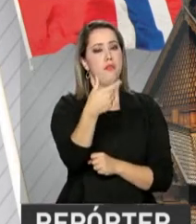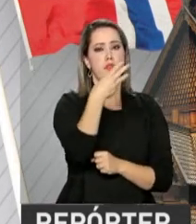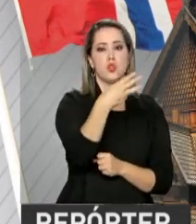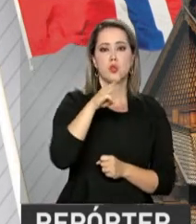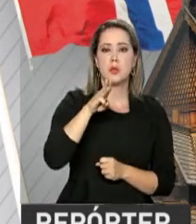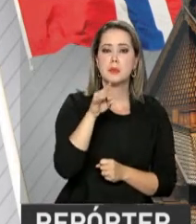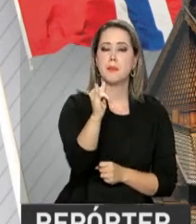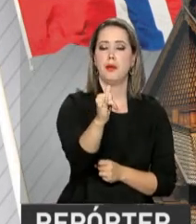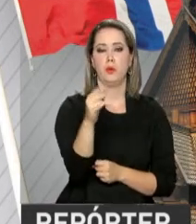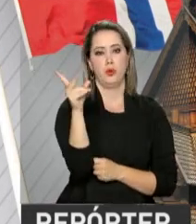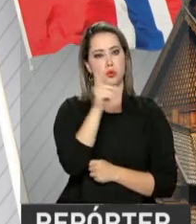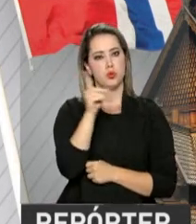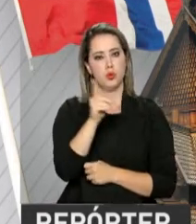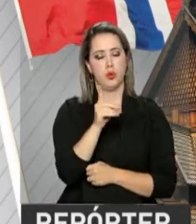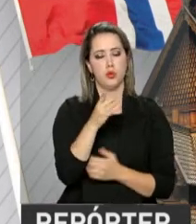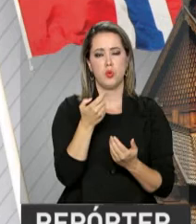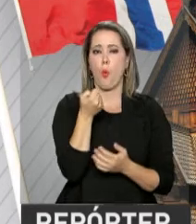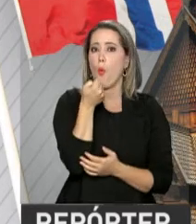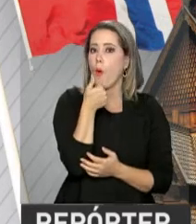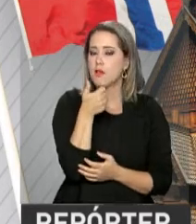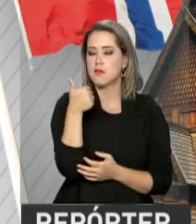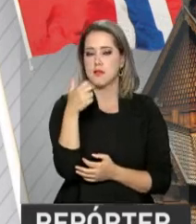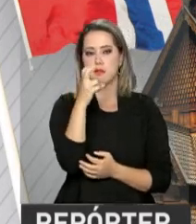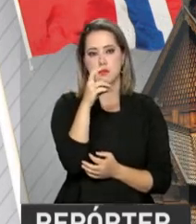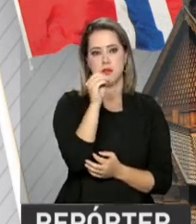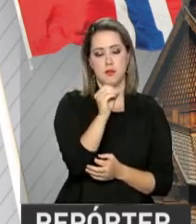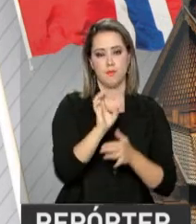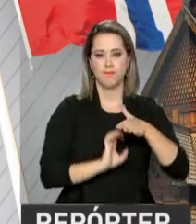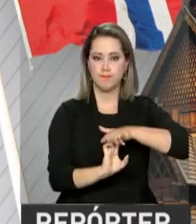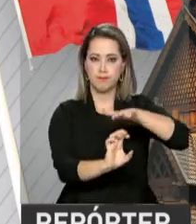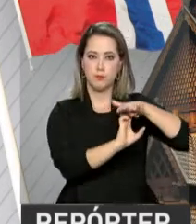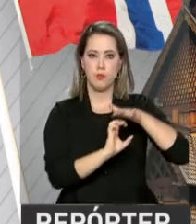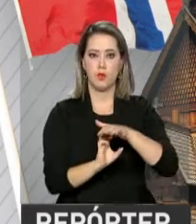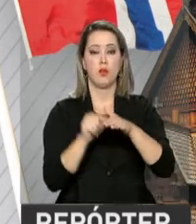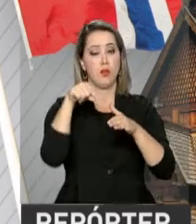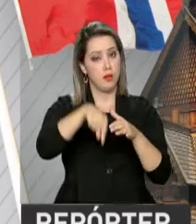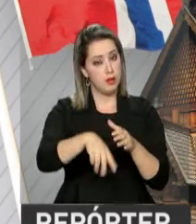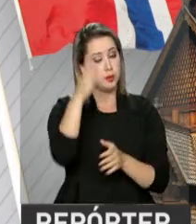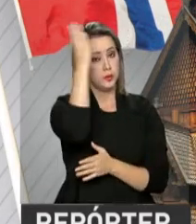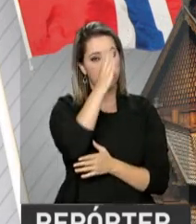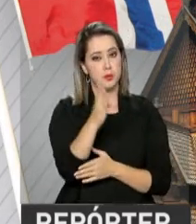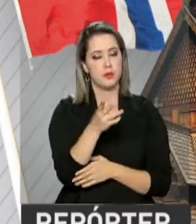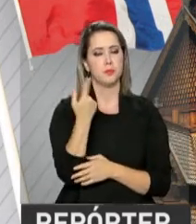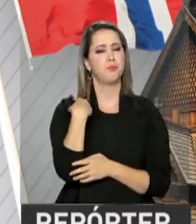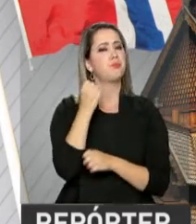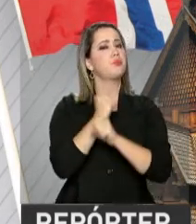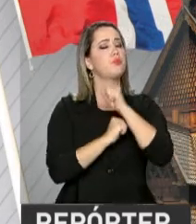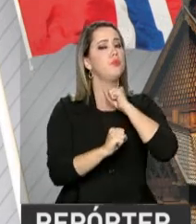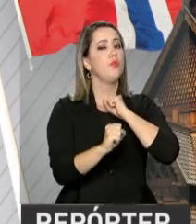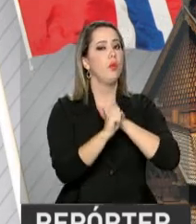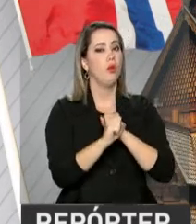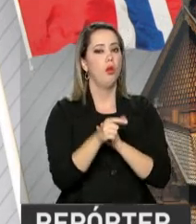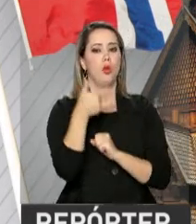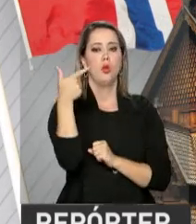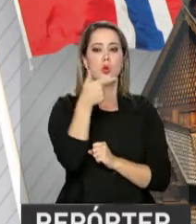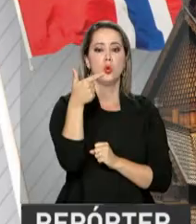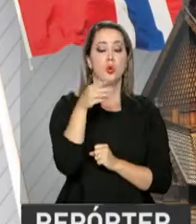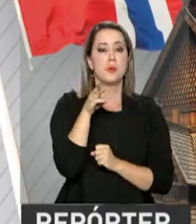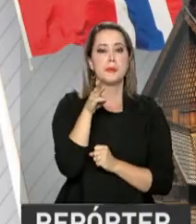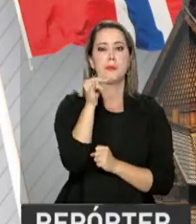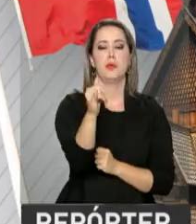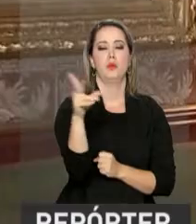quase 150 empresas com recursos no brasil só no ano passado foram cerca de 2 bilhões de dólares em